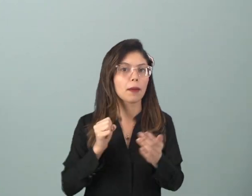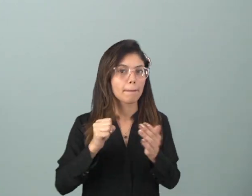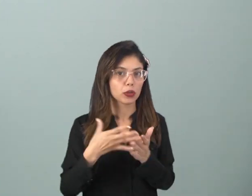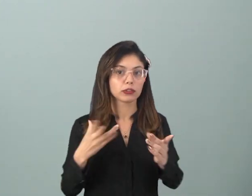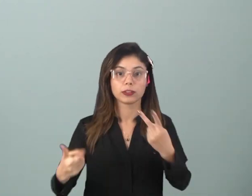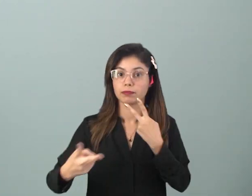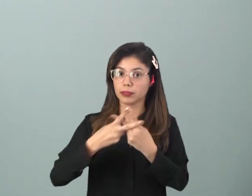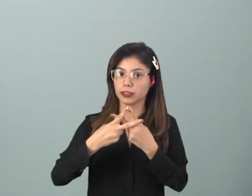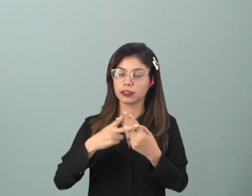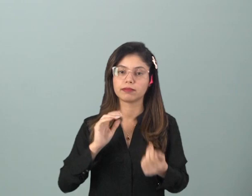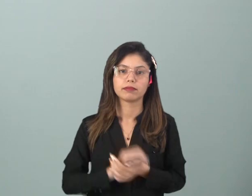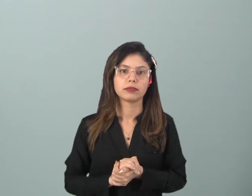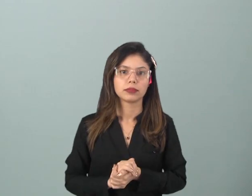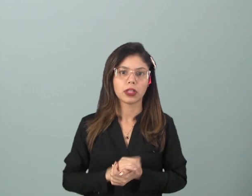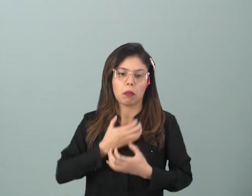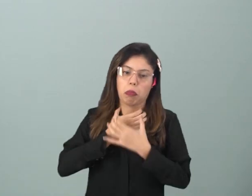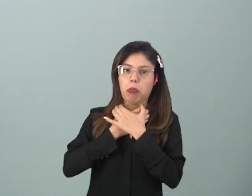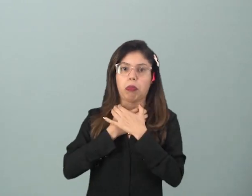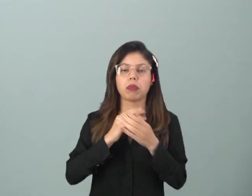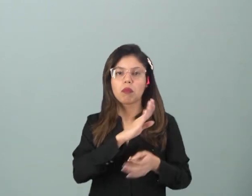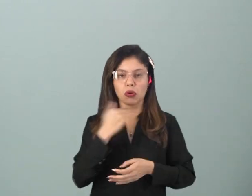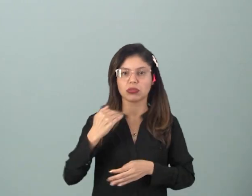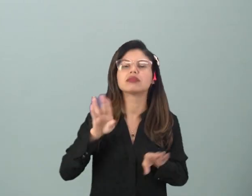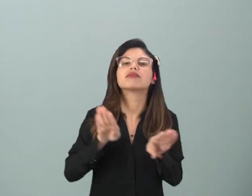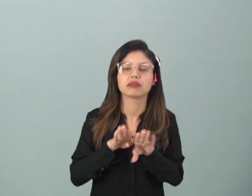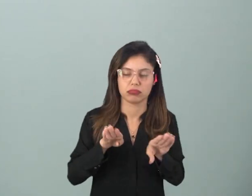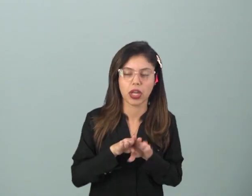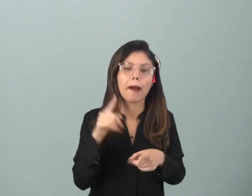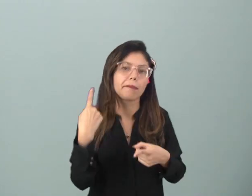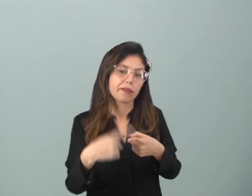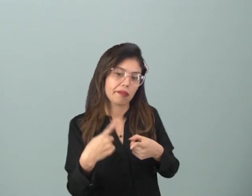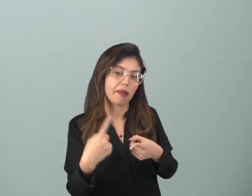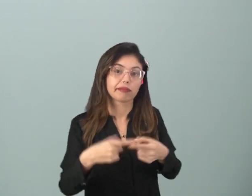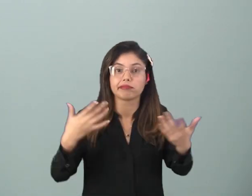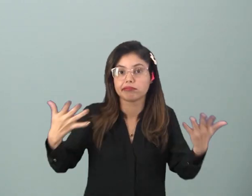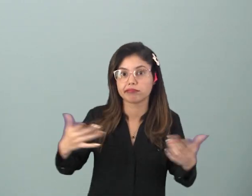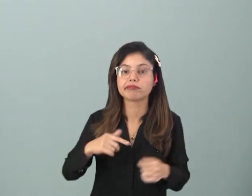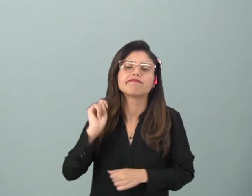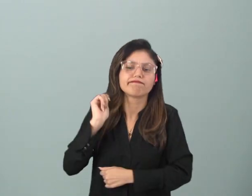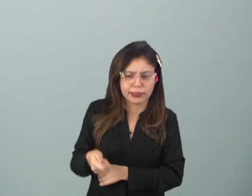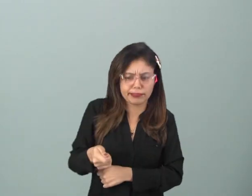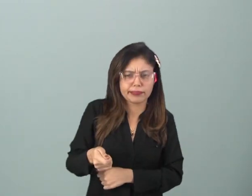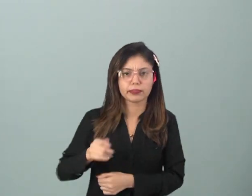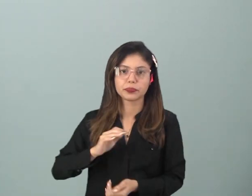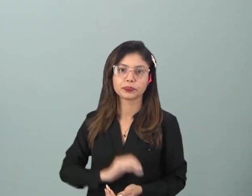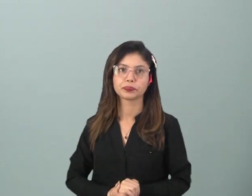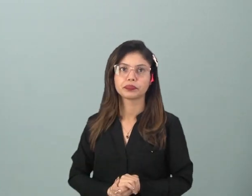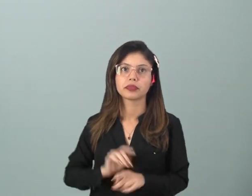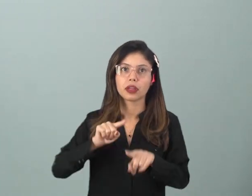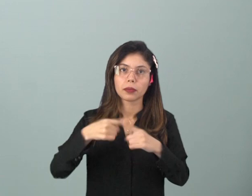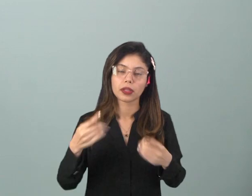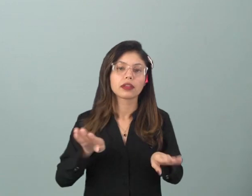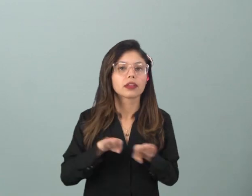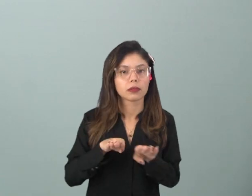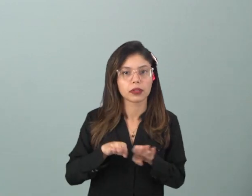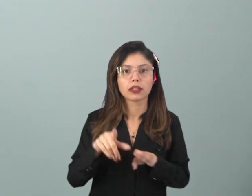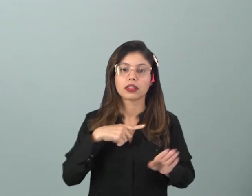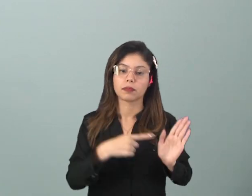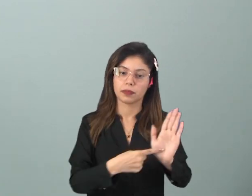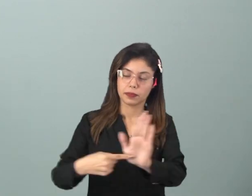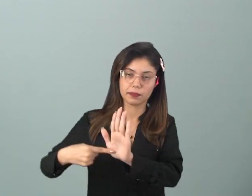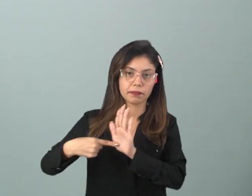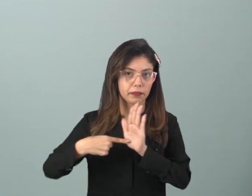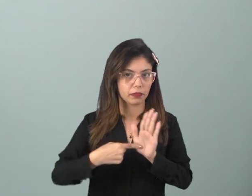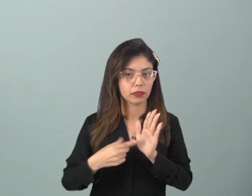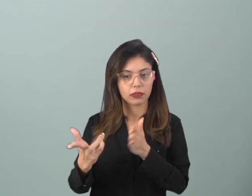foram presos, torturados, justamente por conta desse regime militar. Mas nós temos uma representação muito